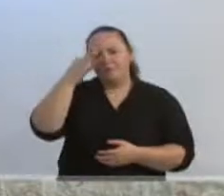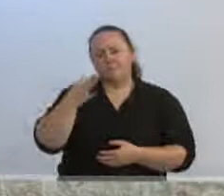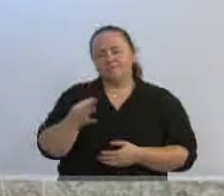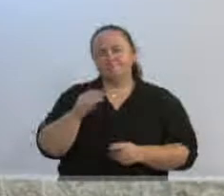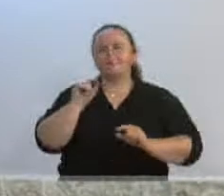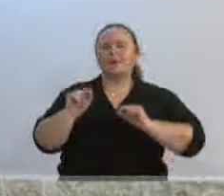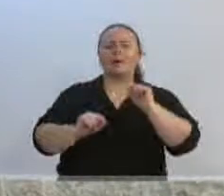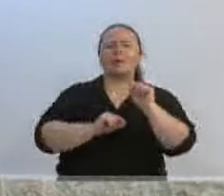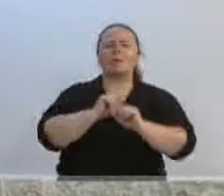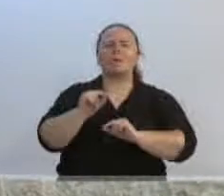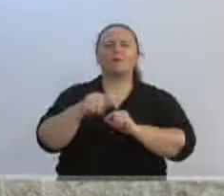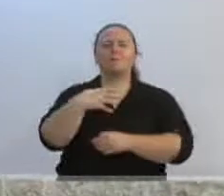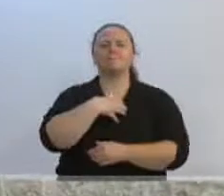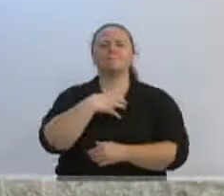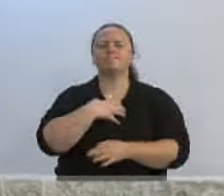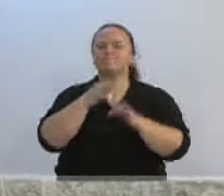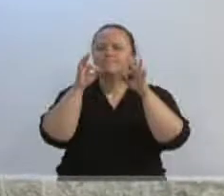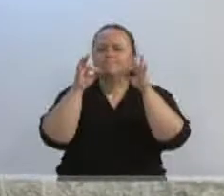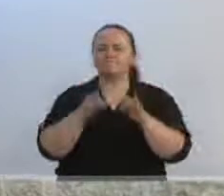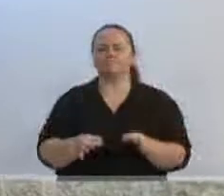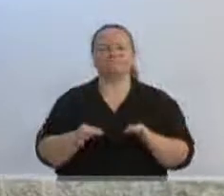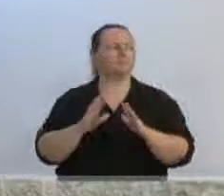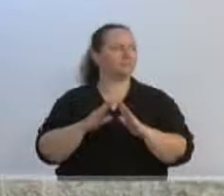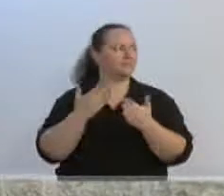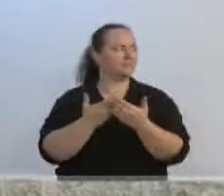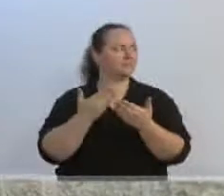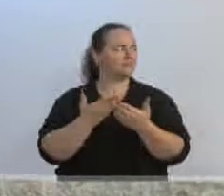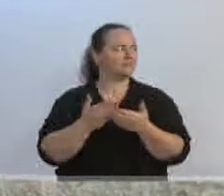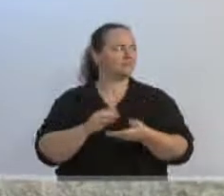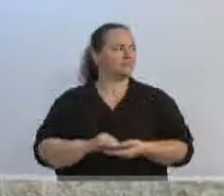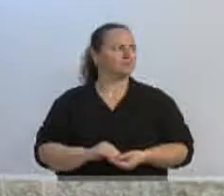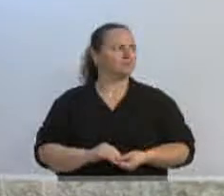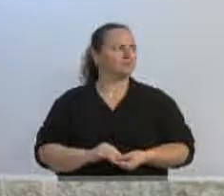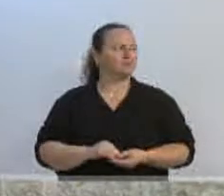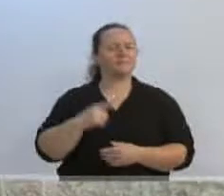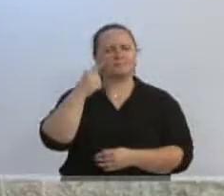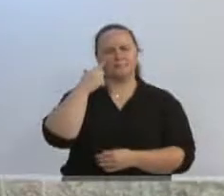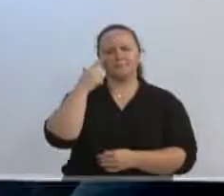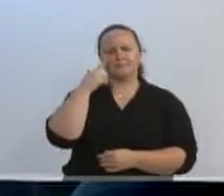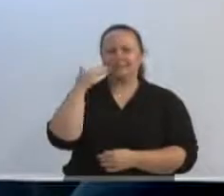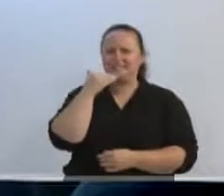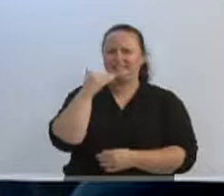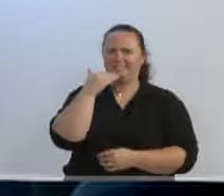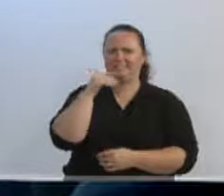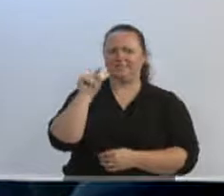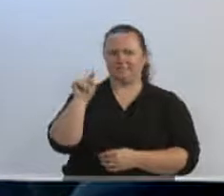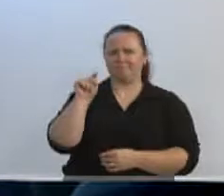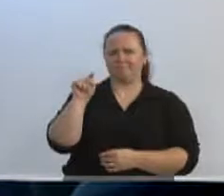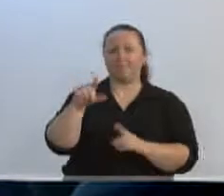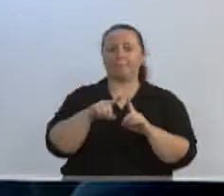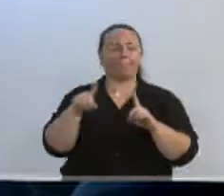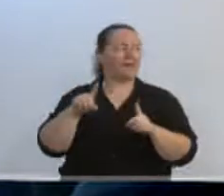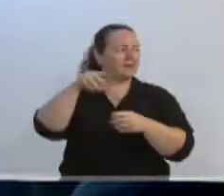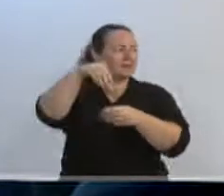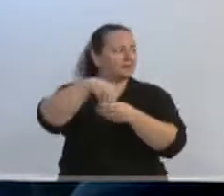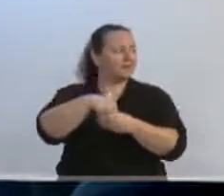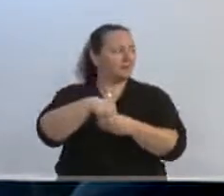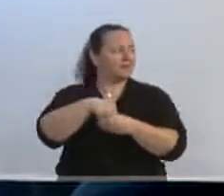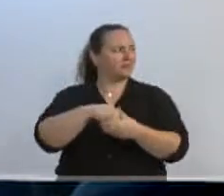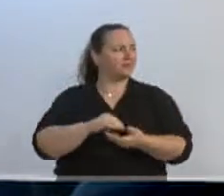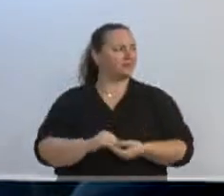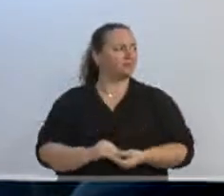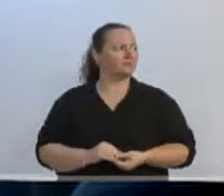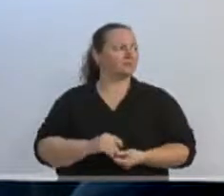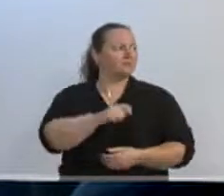é a situação real da escola. Por fora, você nota que é uma situação um pouco precária, mas por dentro você vê alunos, né, que